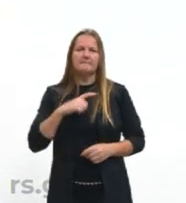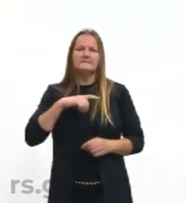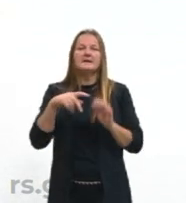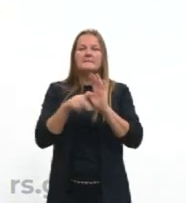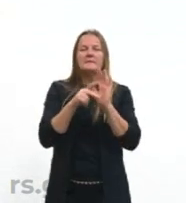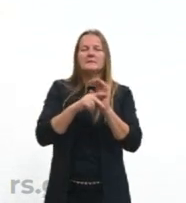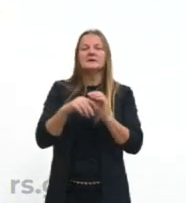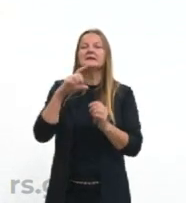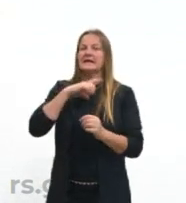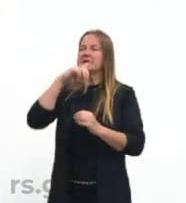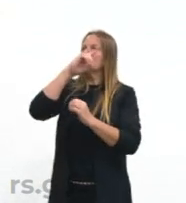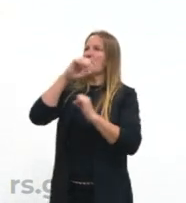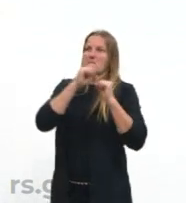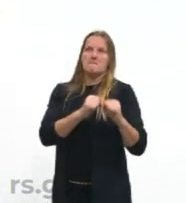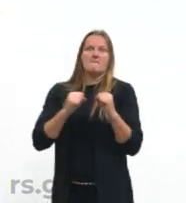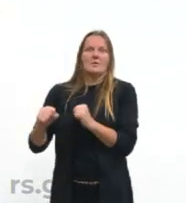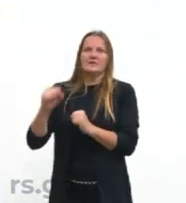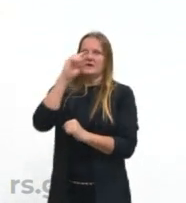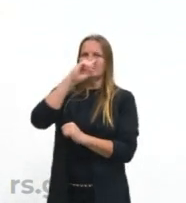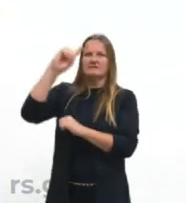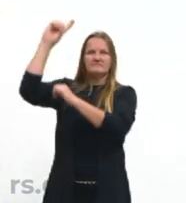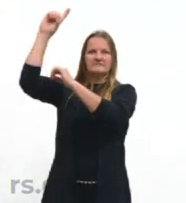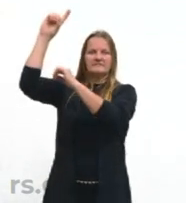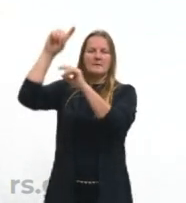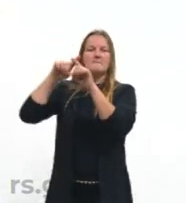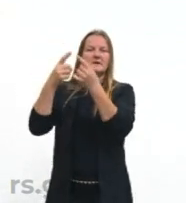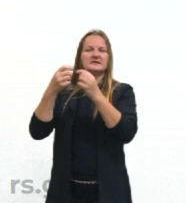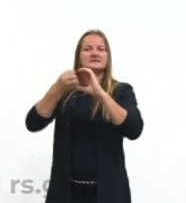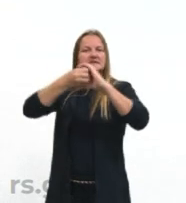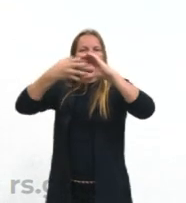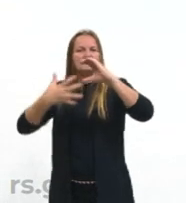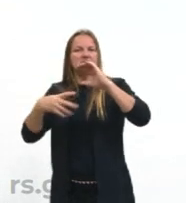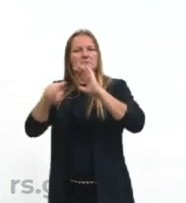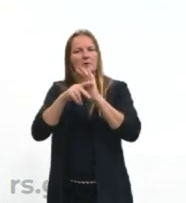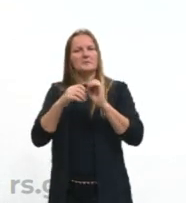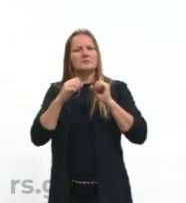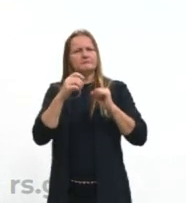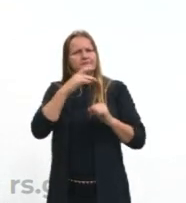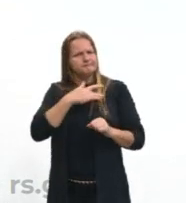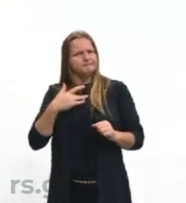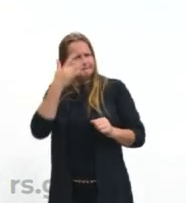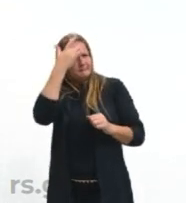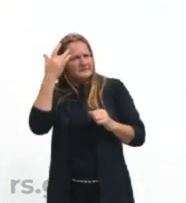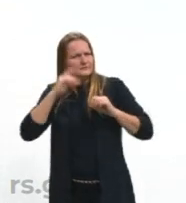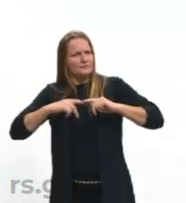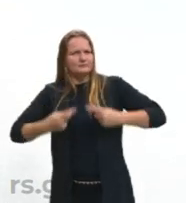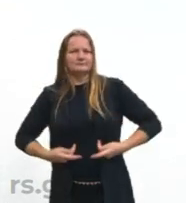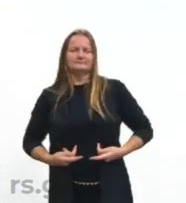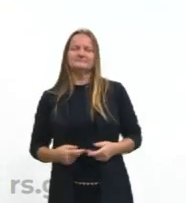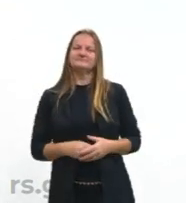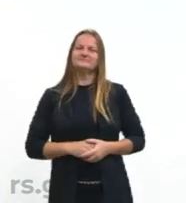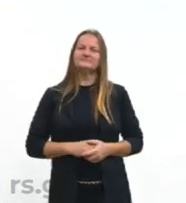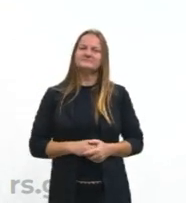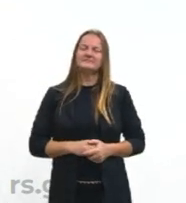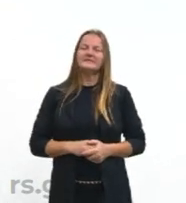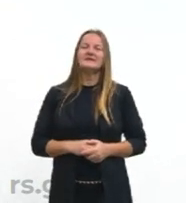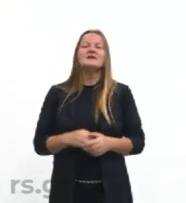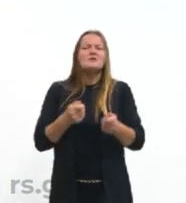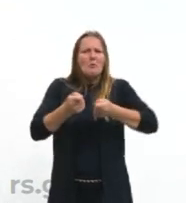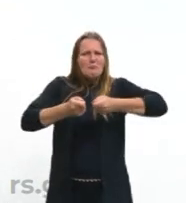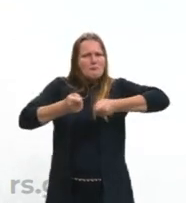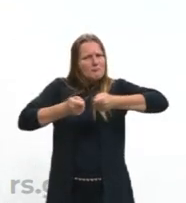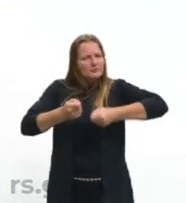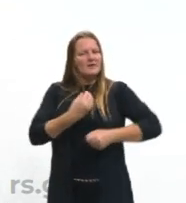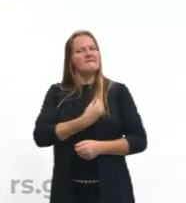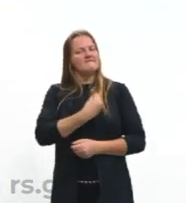propriedades divinas Mas eles têm características de humanos isso é um esses m o que controla uma